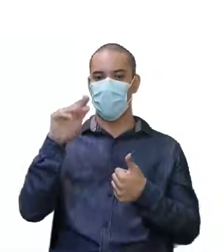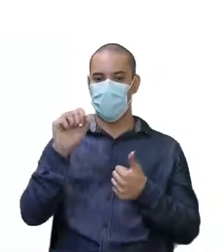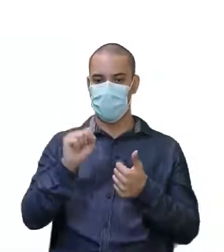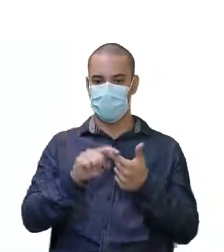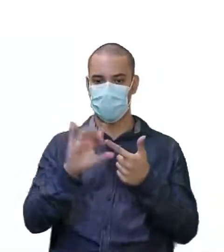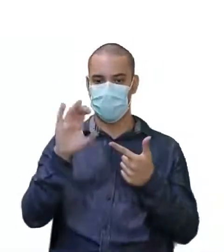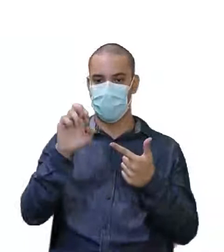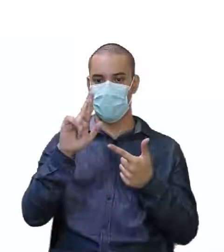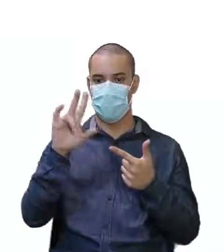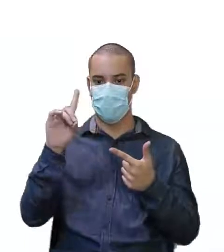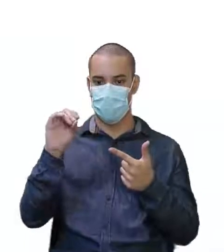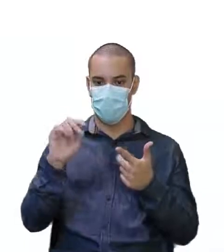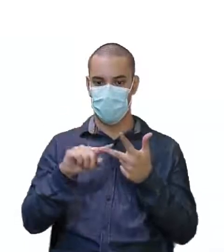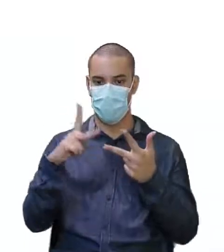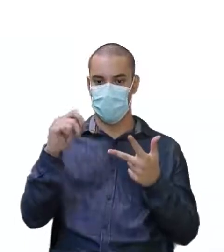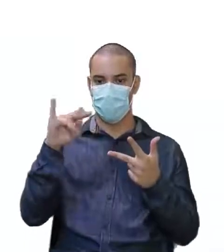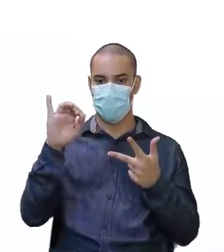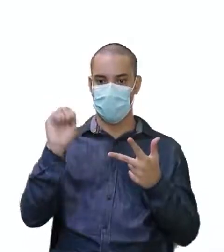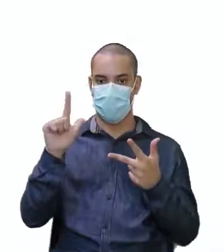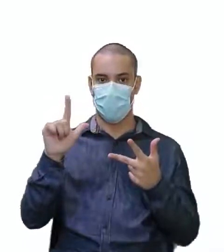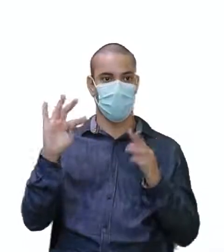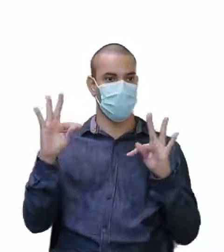Cerrado, né?